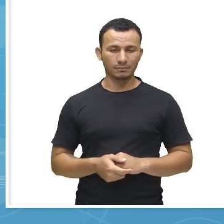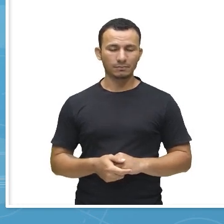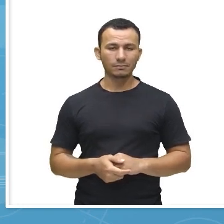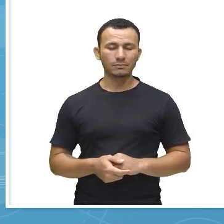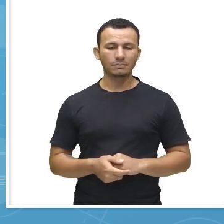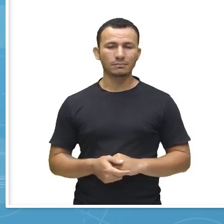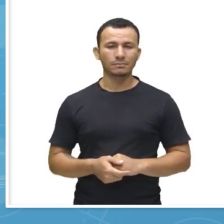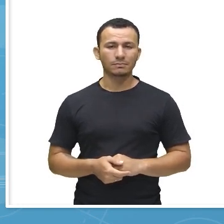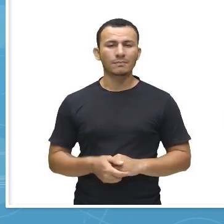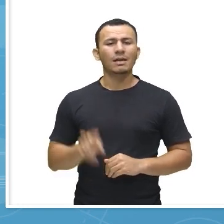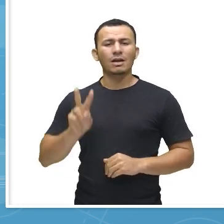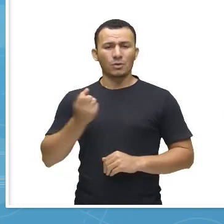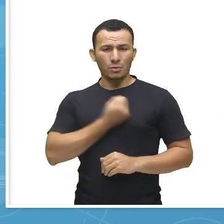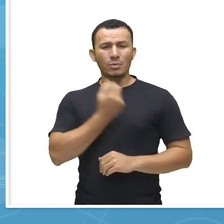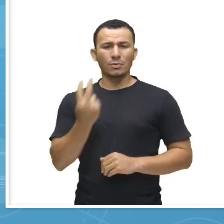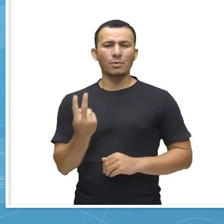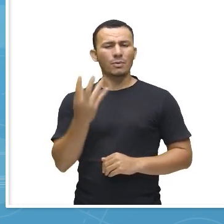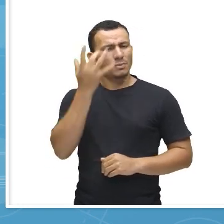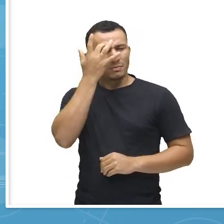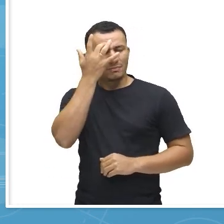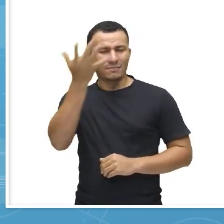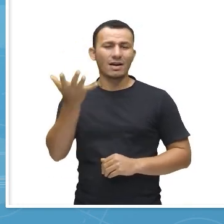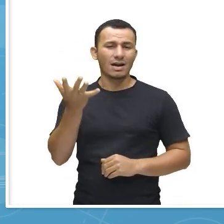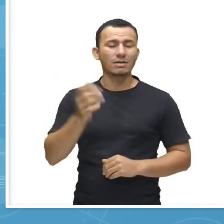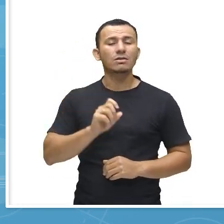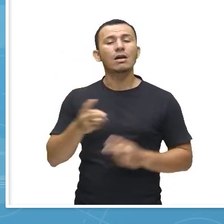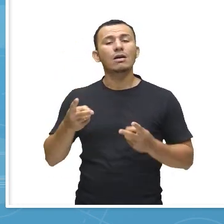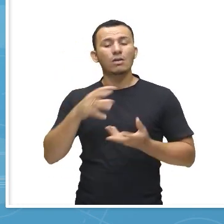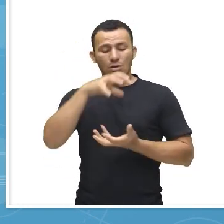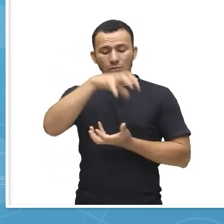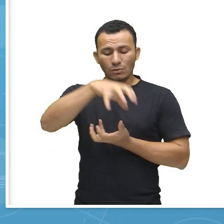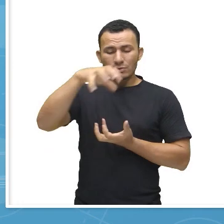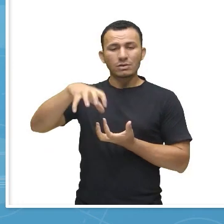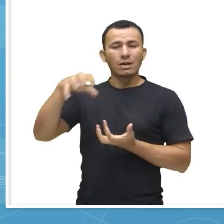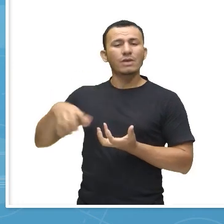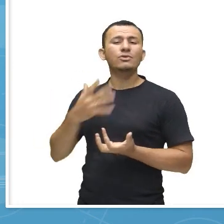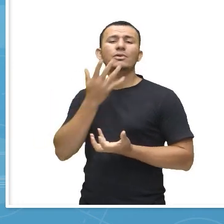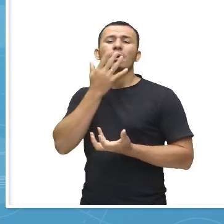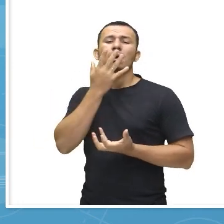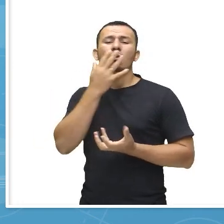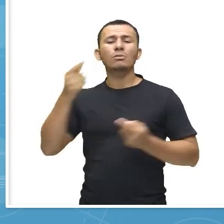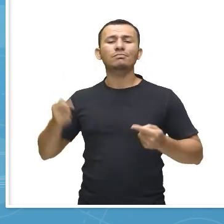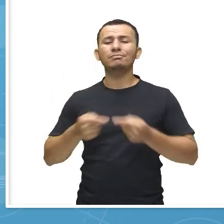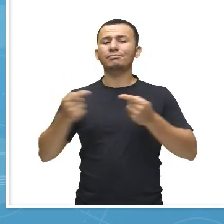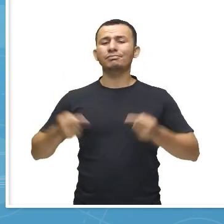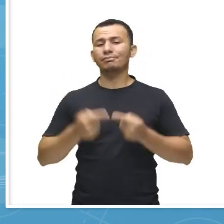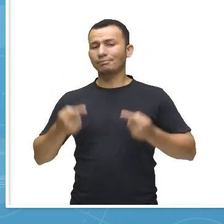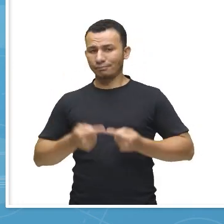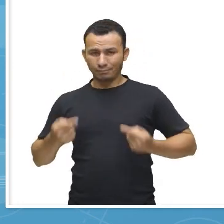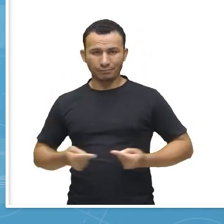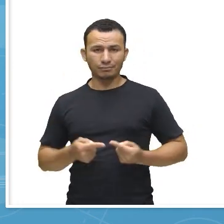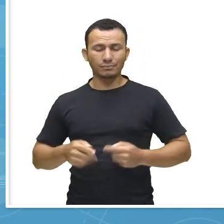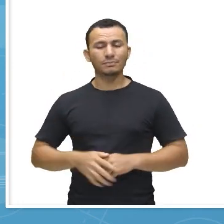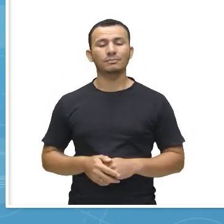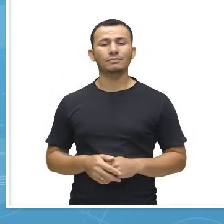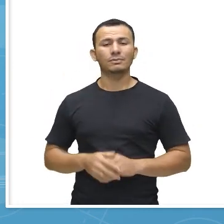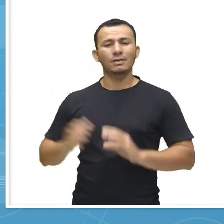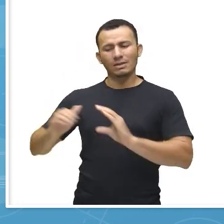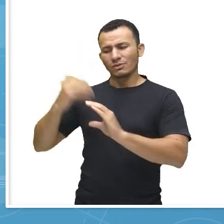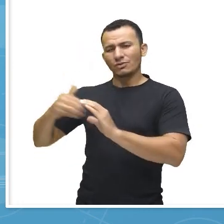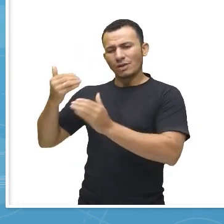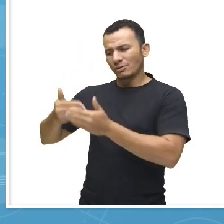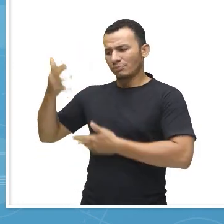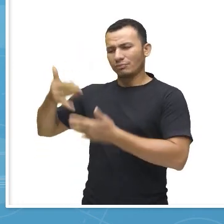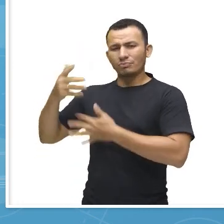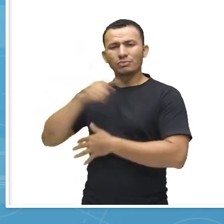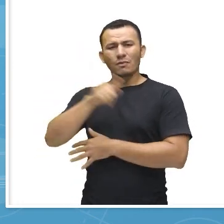era muito fácil. Era só identificar os continentes, né, pela cor. E a gente tem lá no chat a participação da